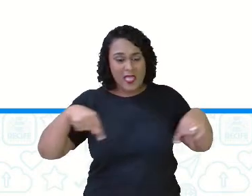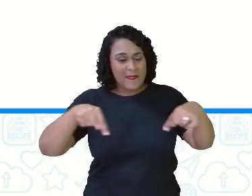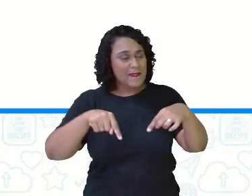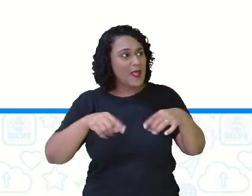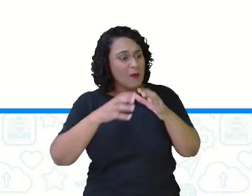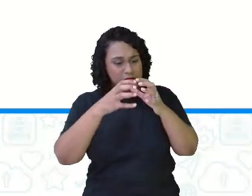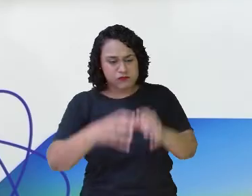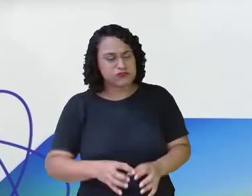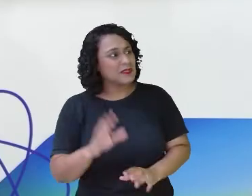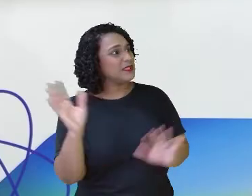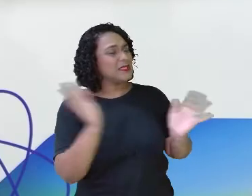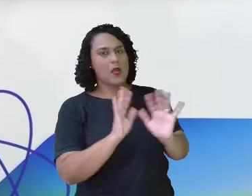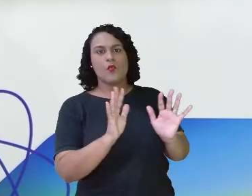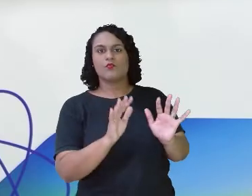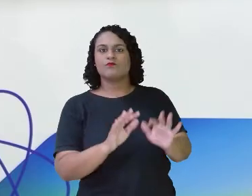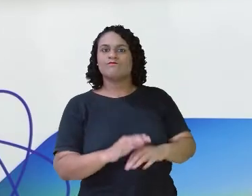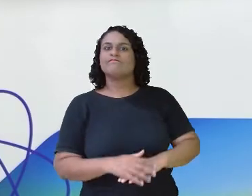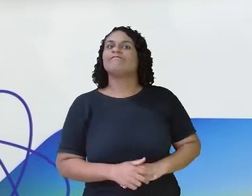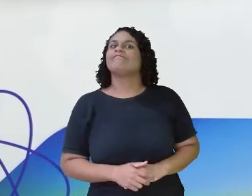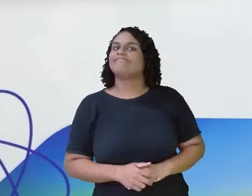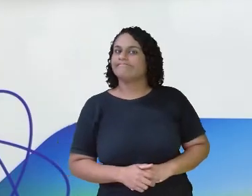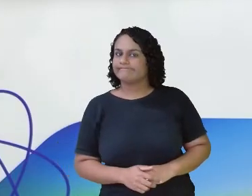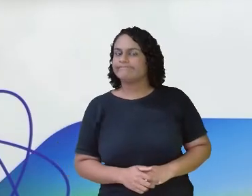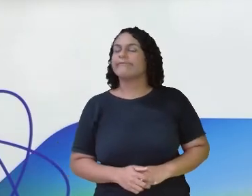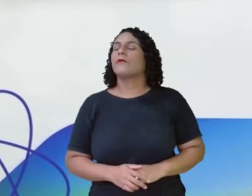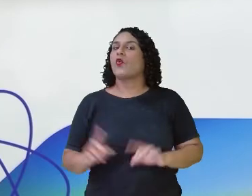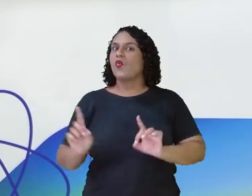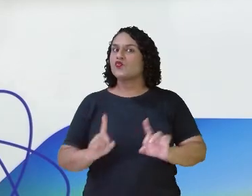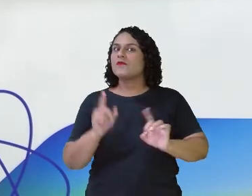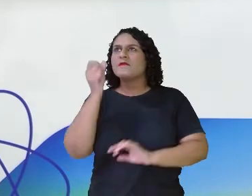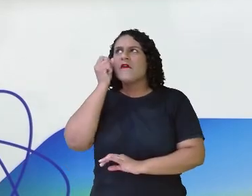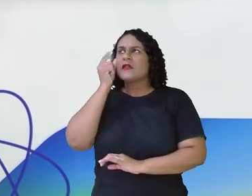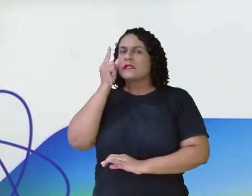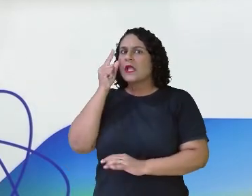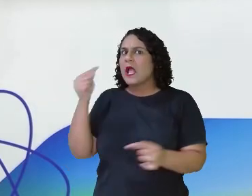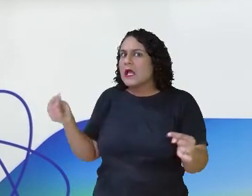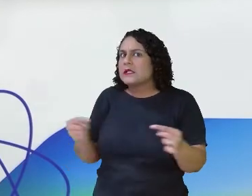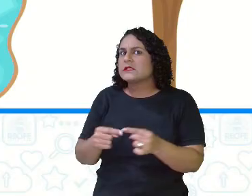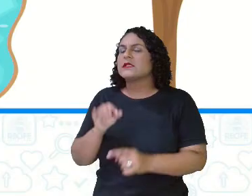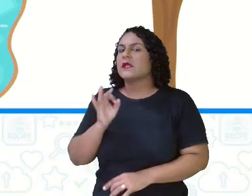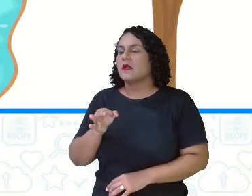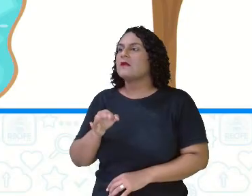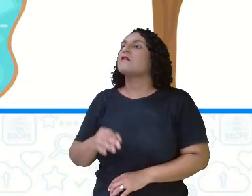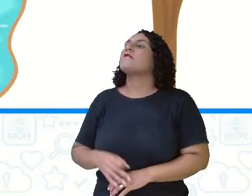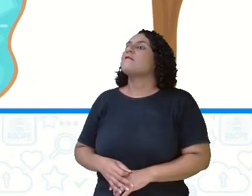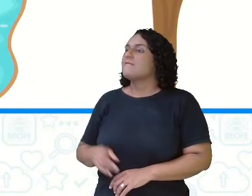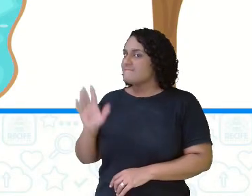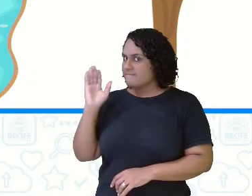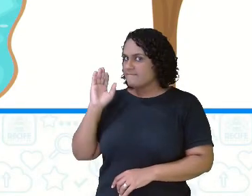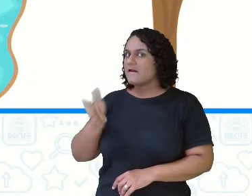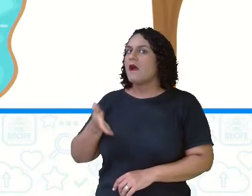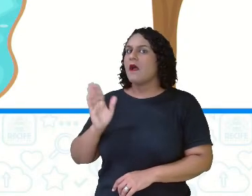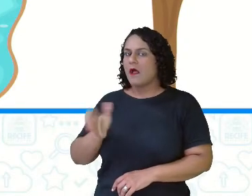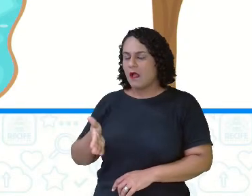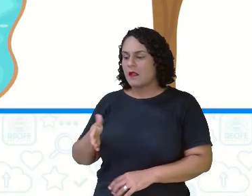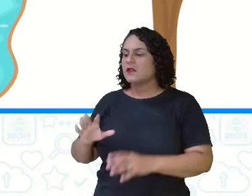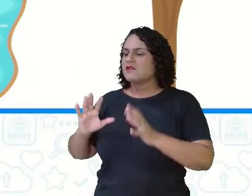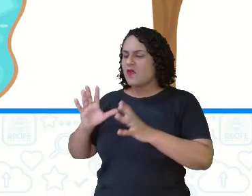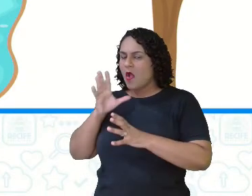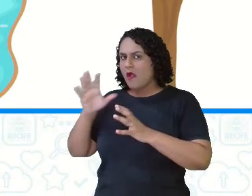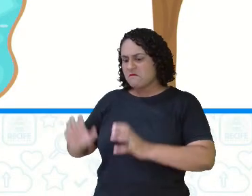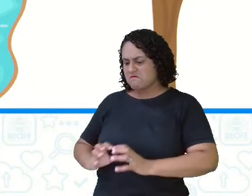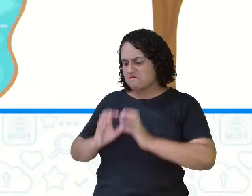meninos tinham chegado onde queriam. Vai para a água, sim, senhor. Não sei